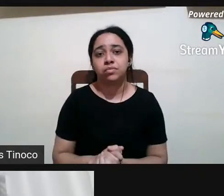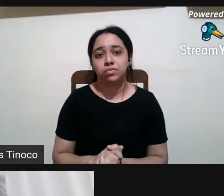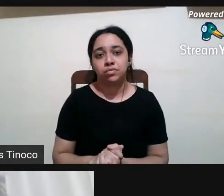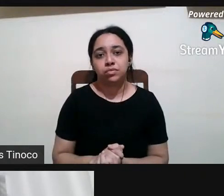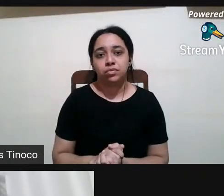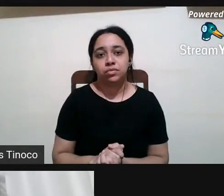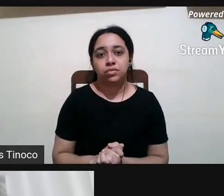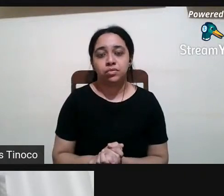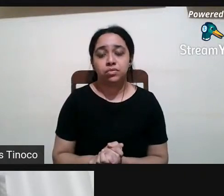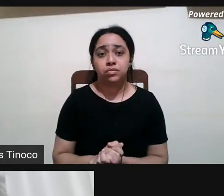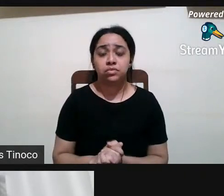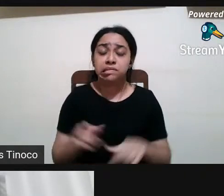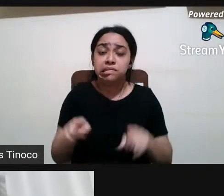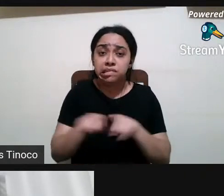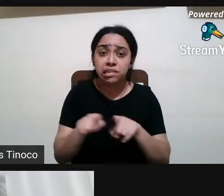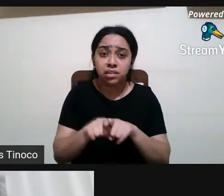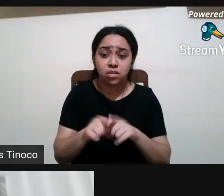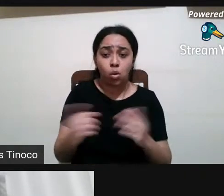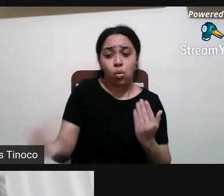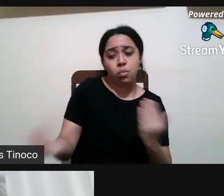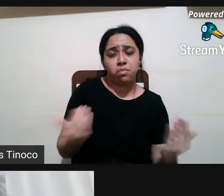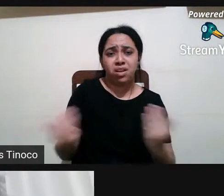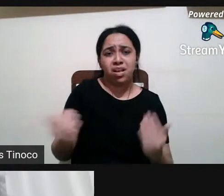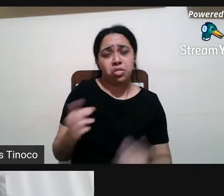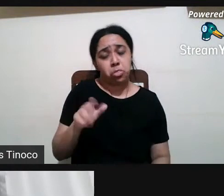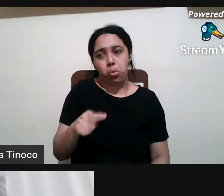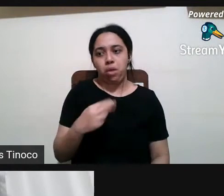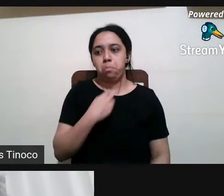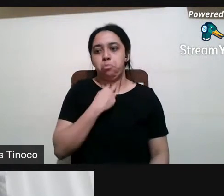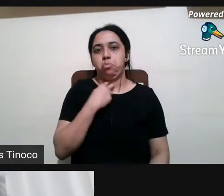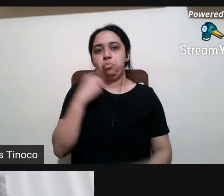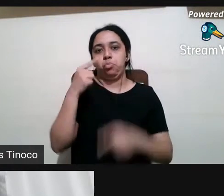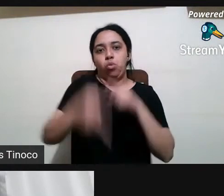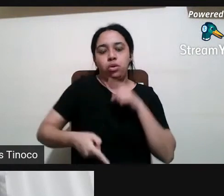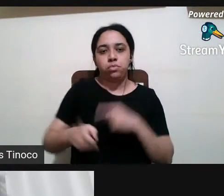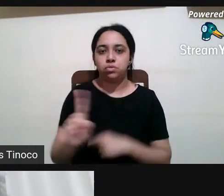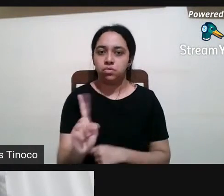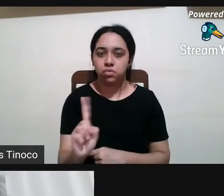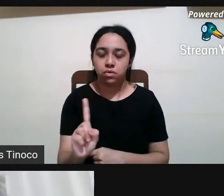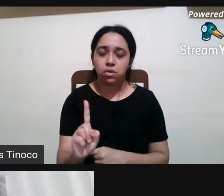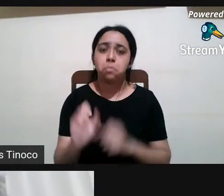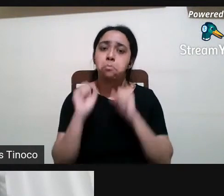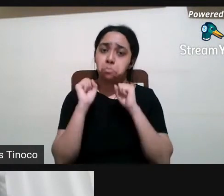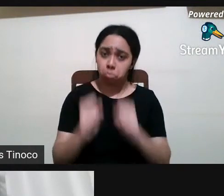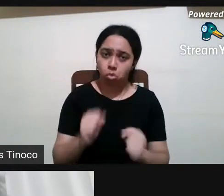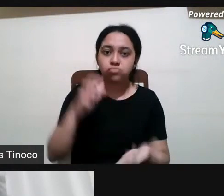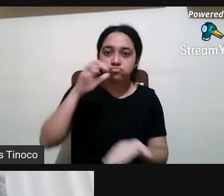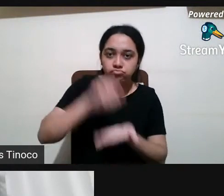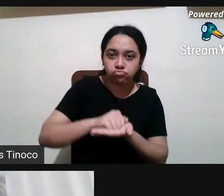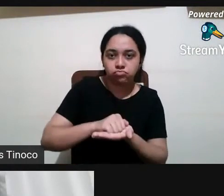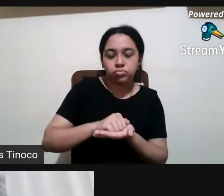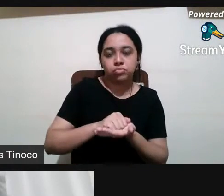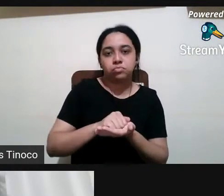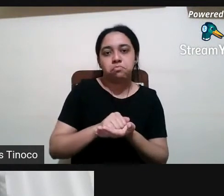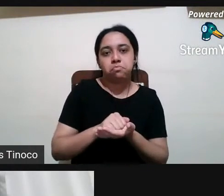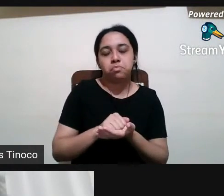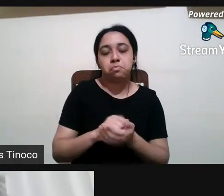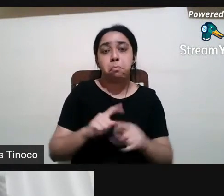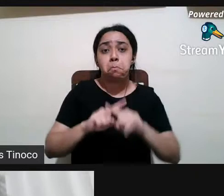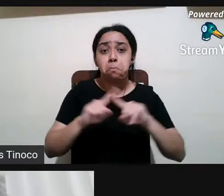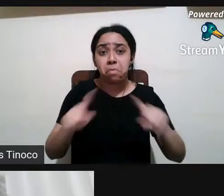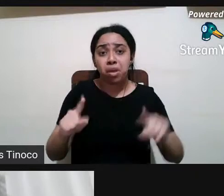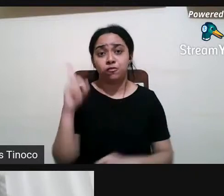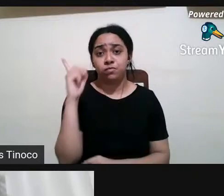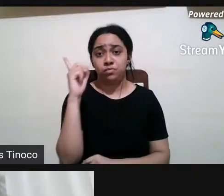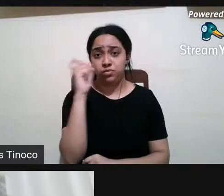e até para você comparar. Não é que você não possa, você pode, até para registro, mas vai ser muito